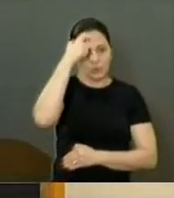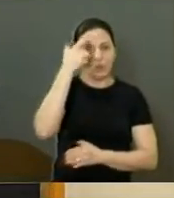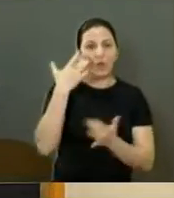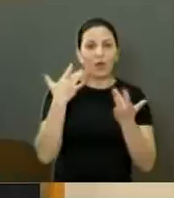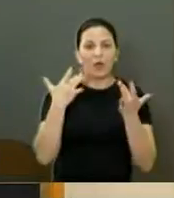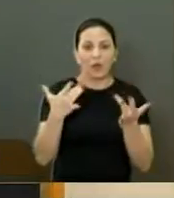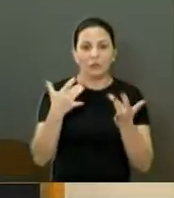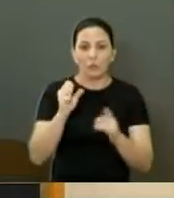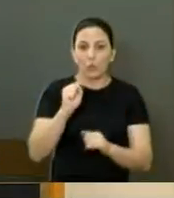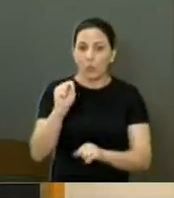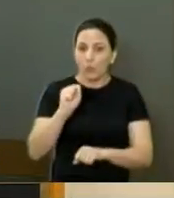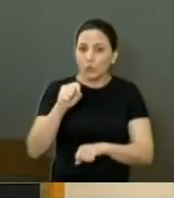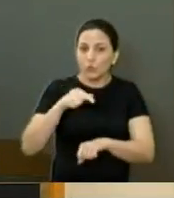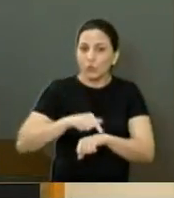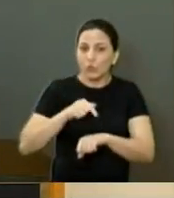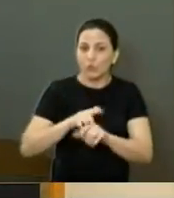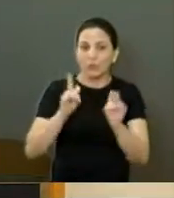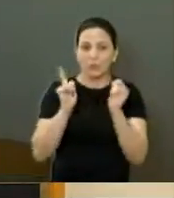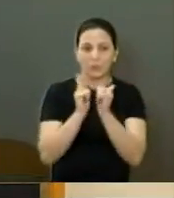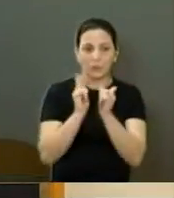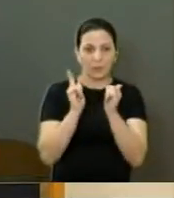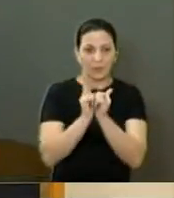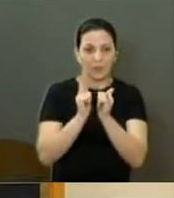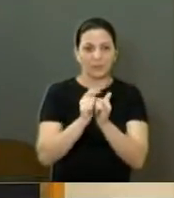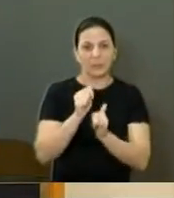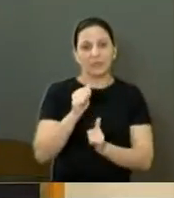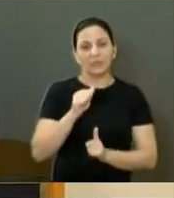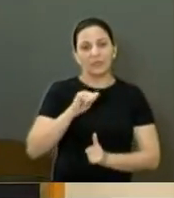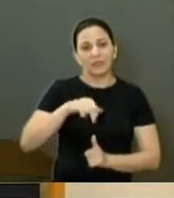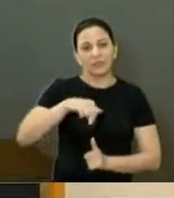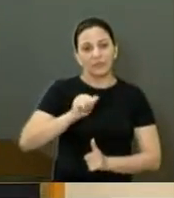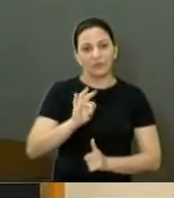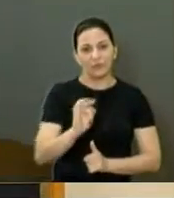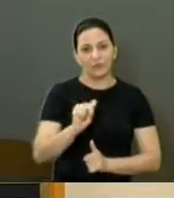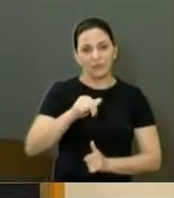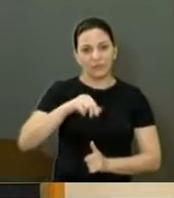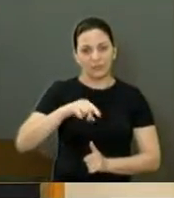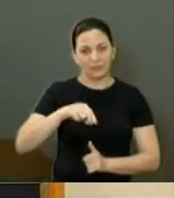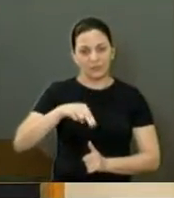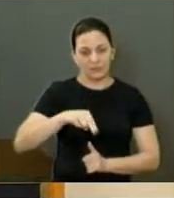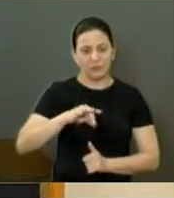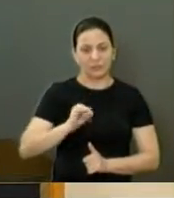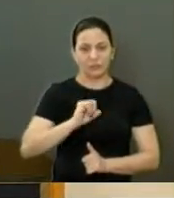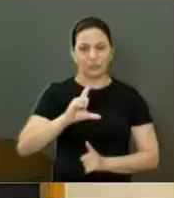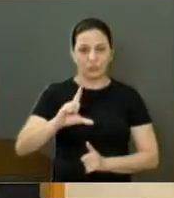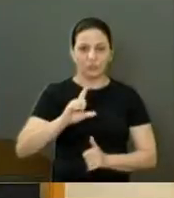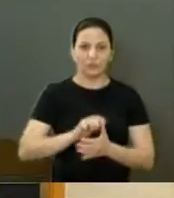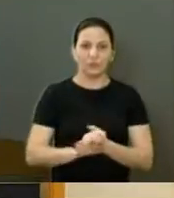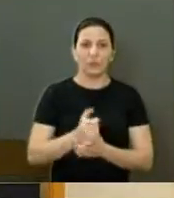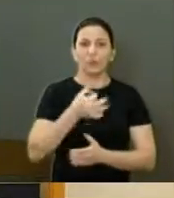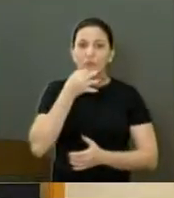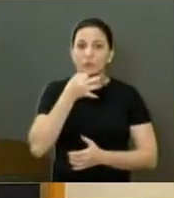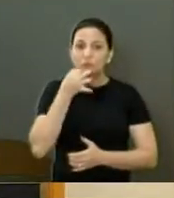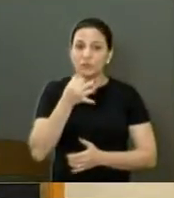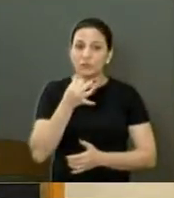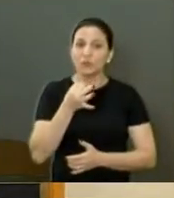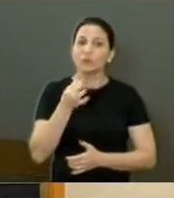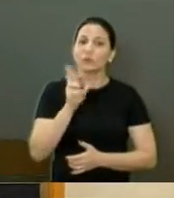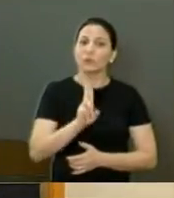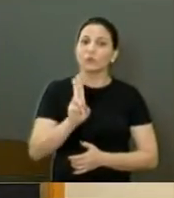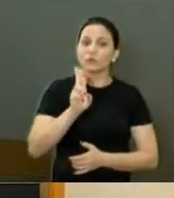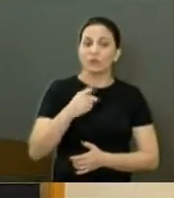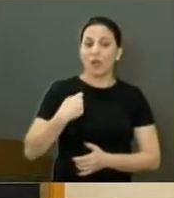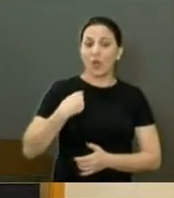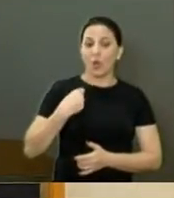do autismo às 8 horas no Parque Infantil. Fica uma sugestão para que todos possam vestir uma peça de